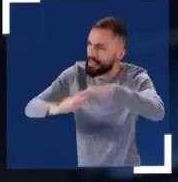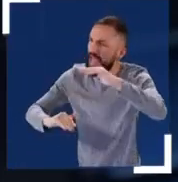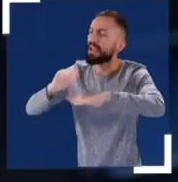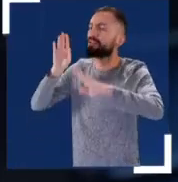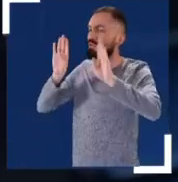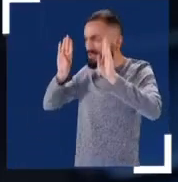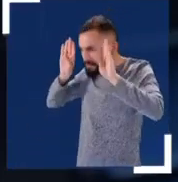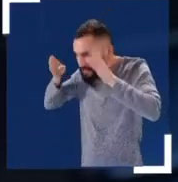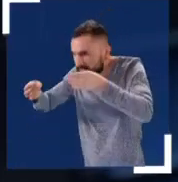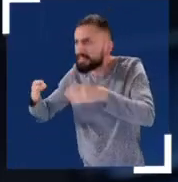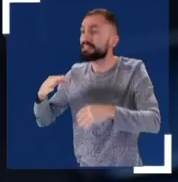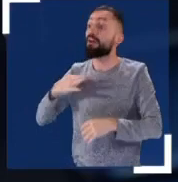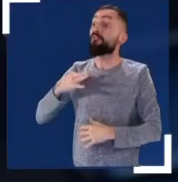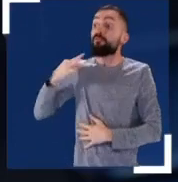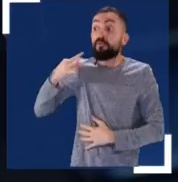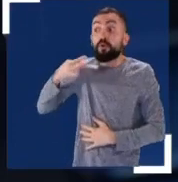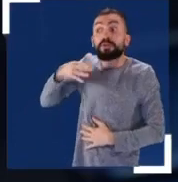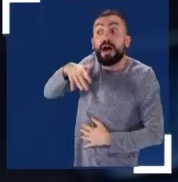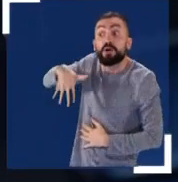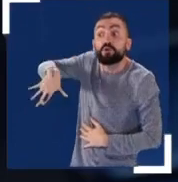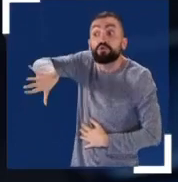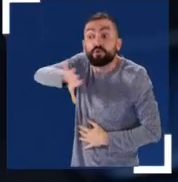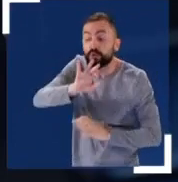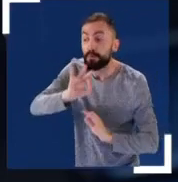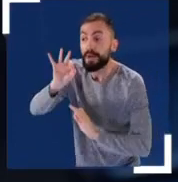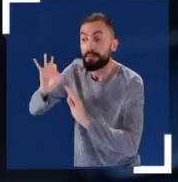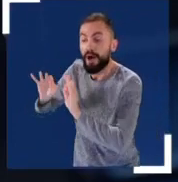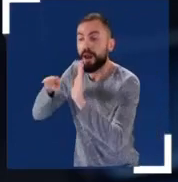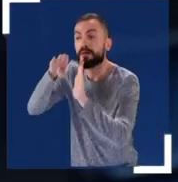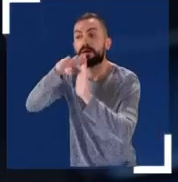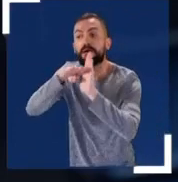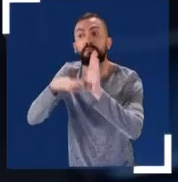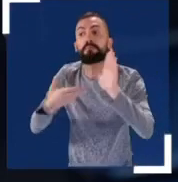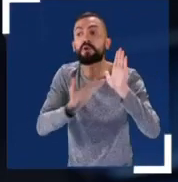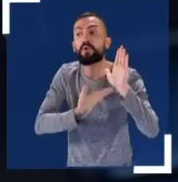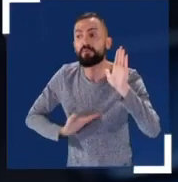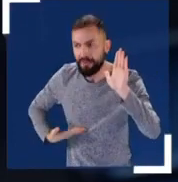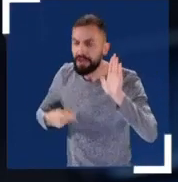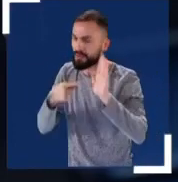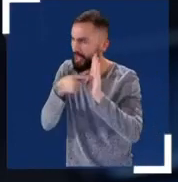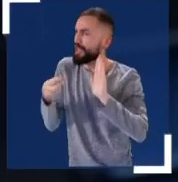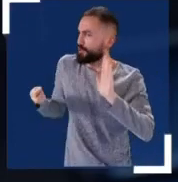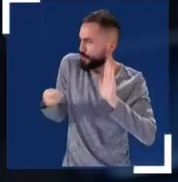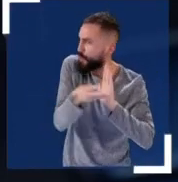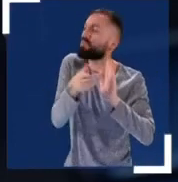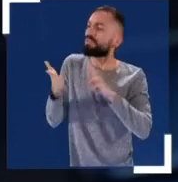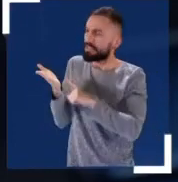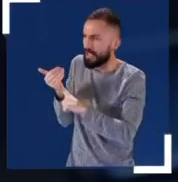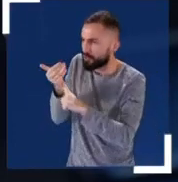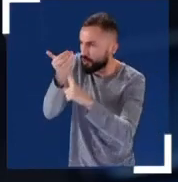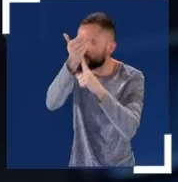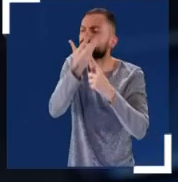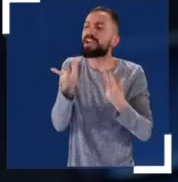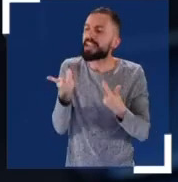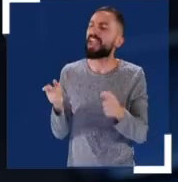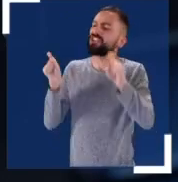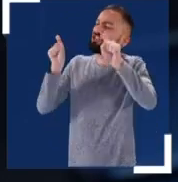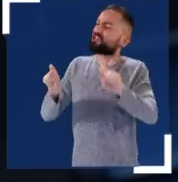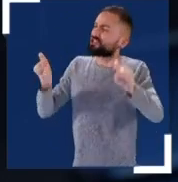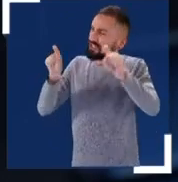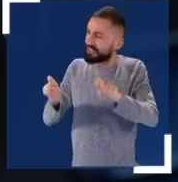todas voluntárias para a elaboração do nosso programa de governo, com muita inovação, tecnologia, o mundo digital e